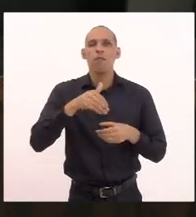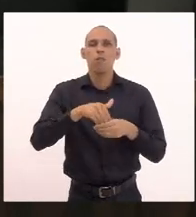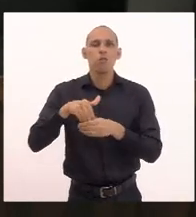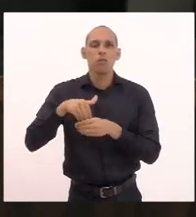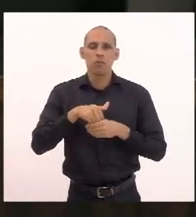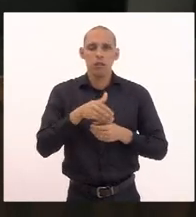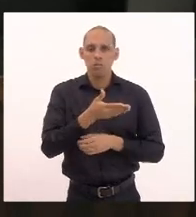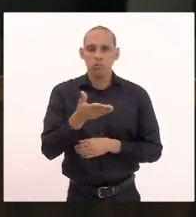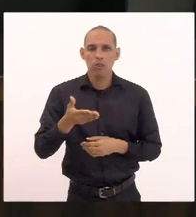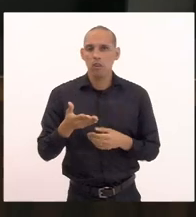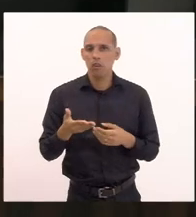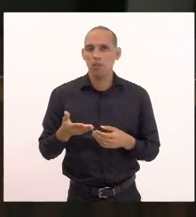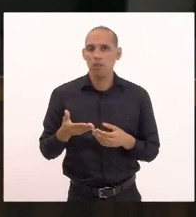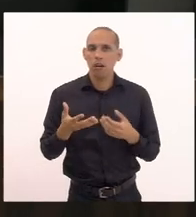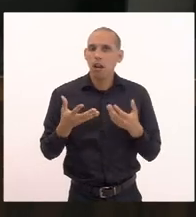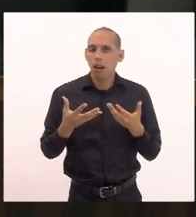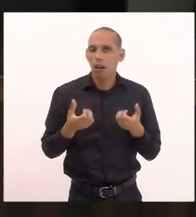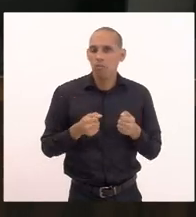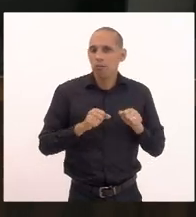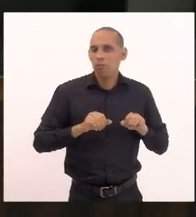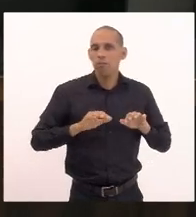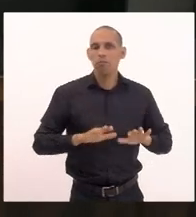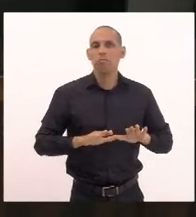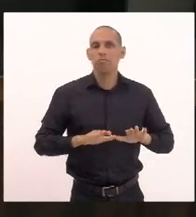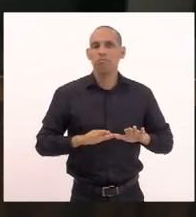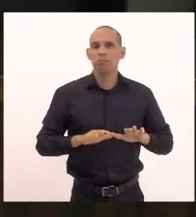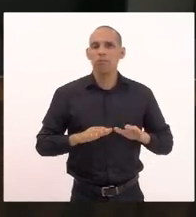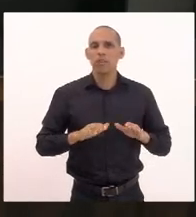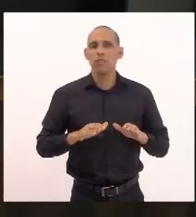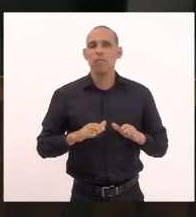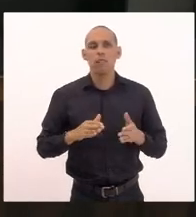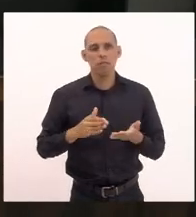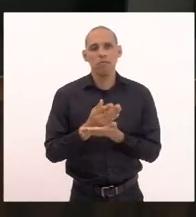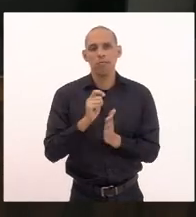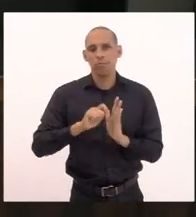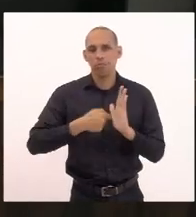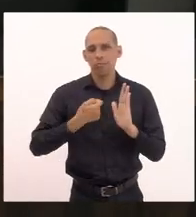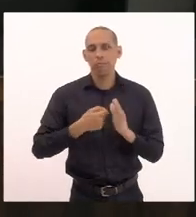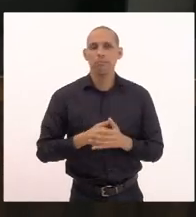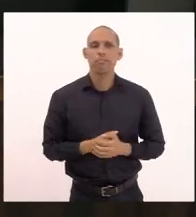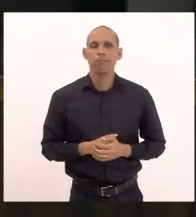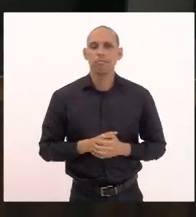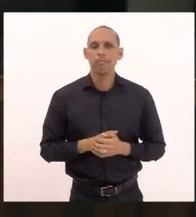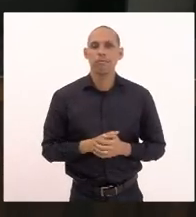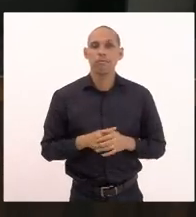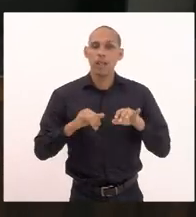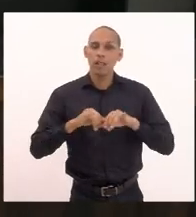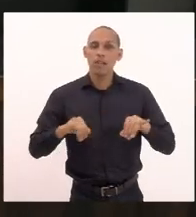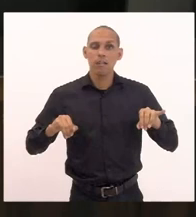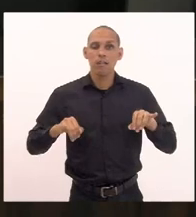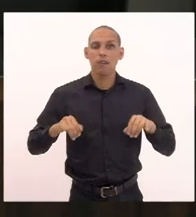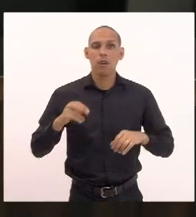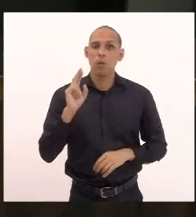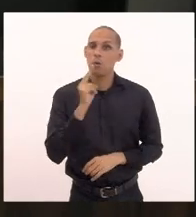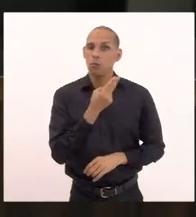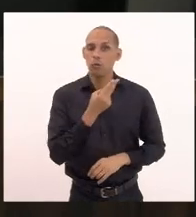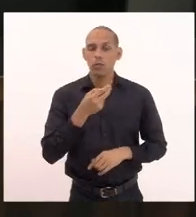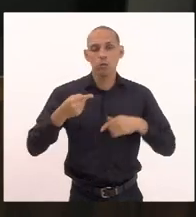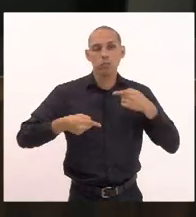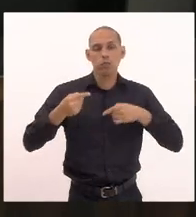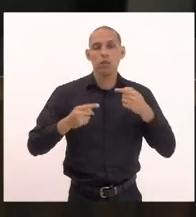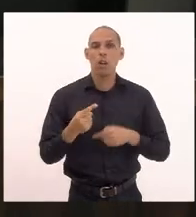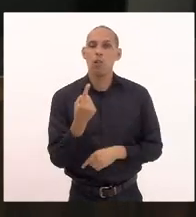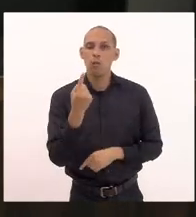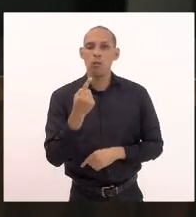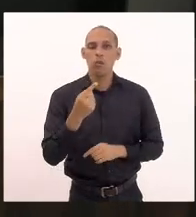senhores que aprovam, permaneça como estão, aprovado, vai a autógrafo. Anuncio, em regime de urgência, em discussão única, projeto